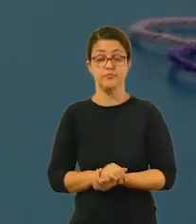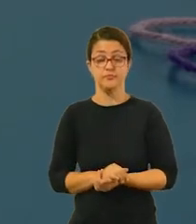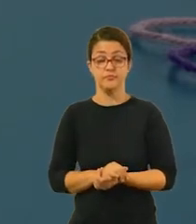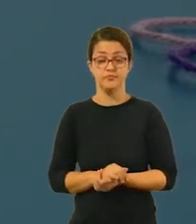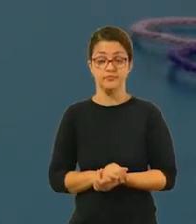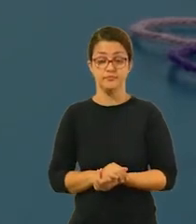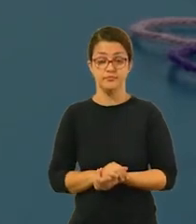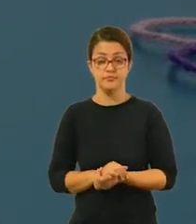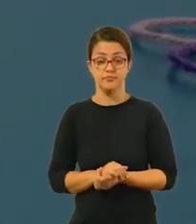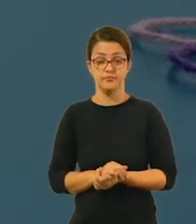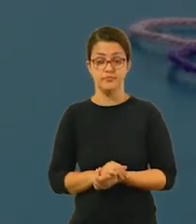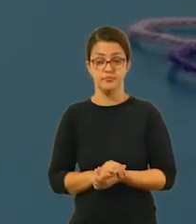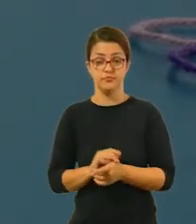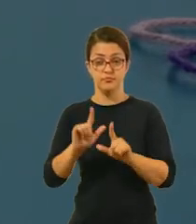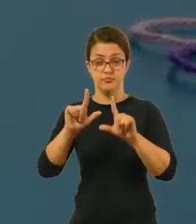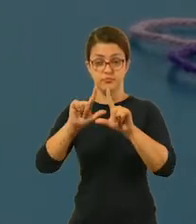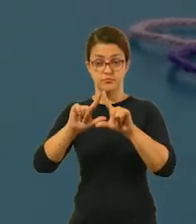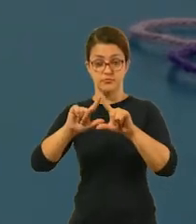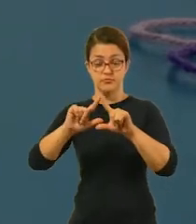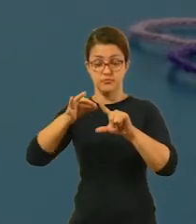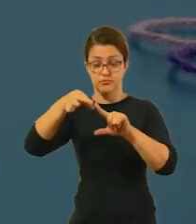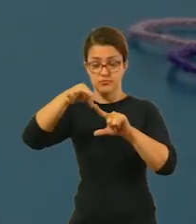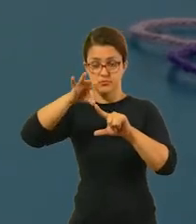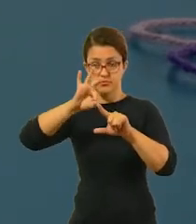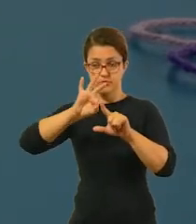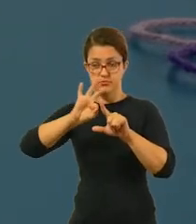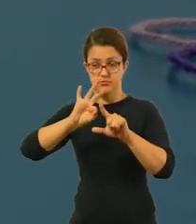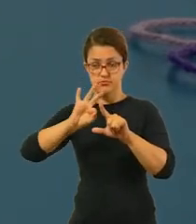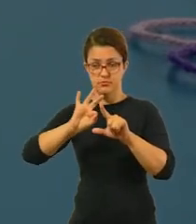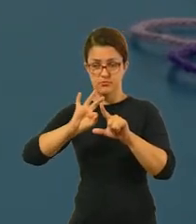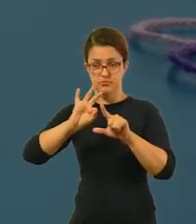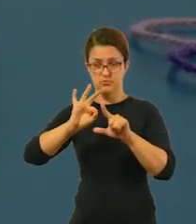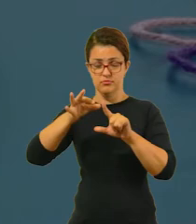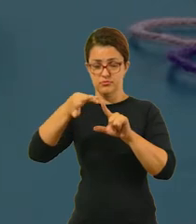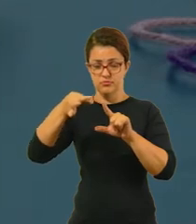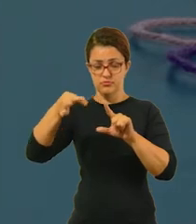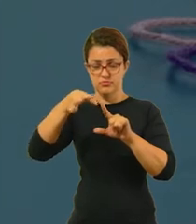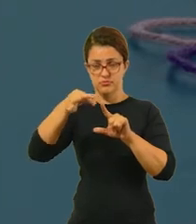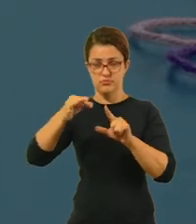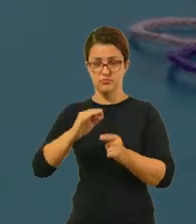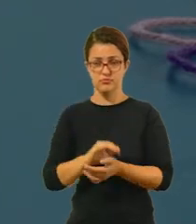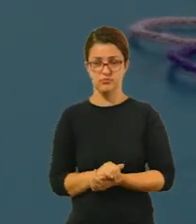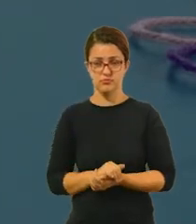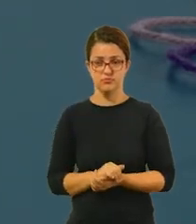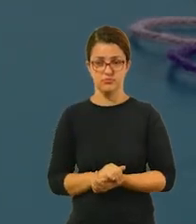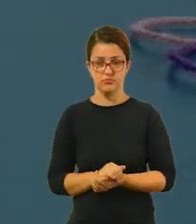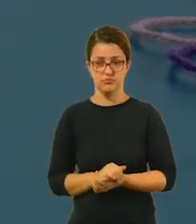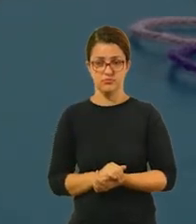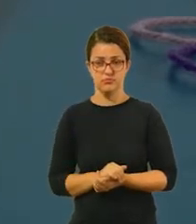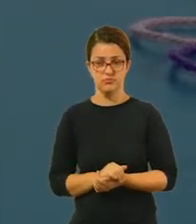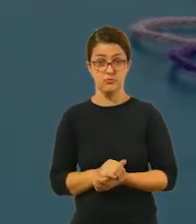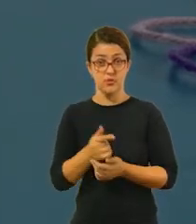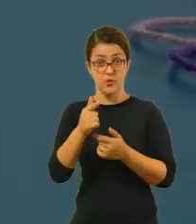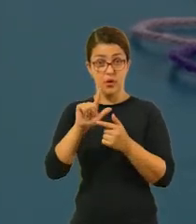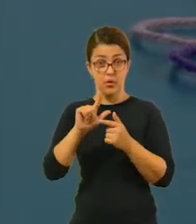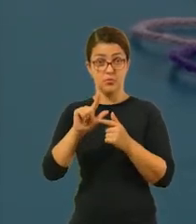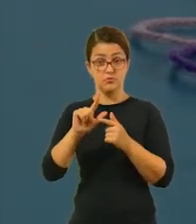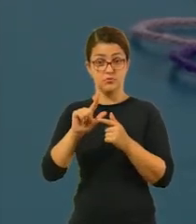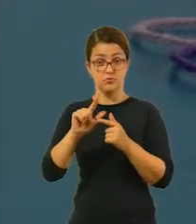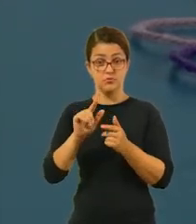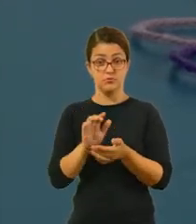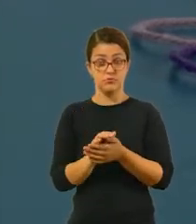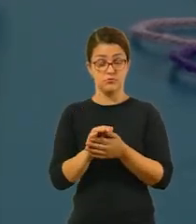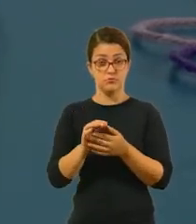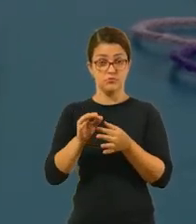Terminando isso, vou pegar a ponta e vou dobrar. Viro, pego